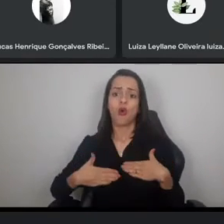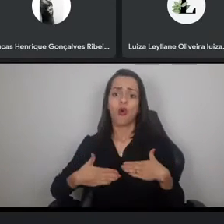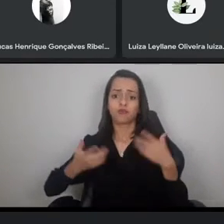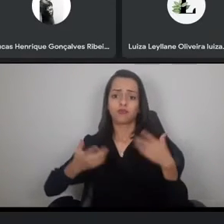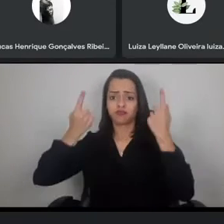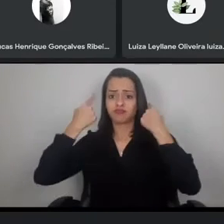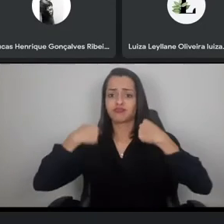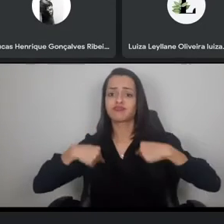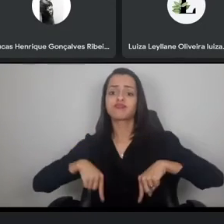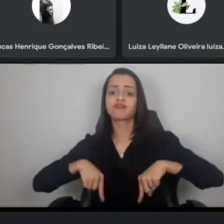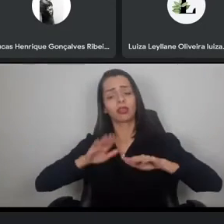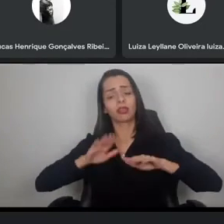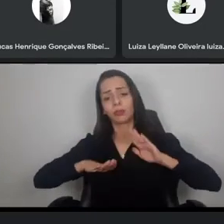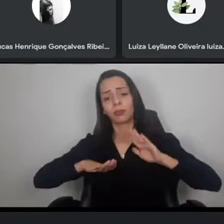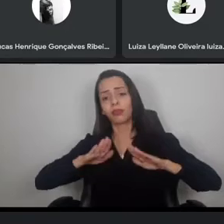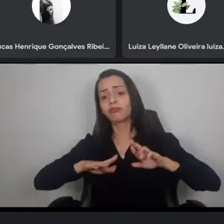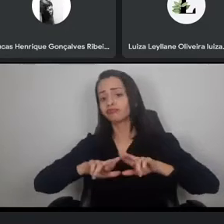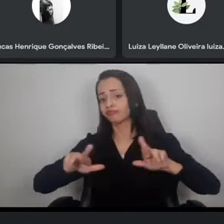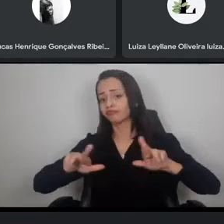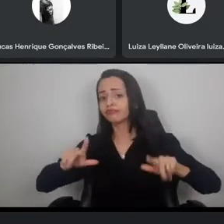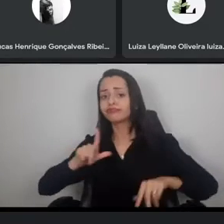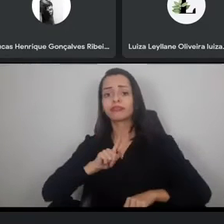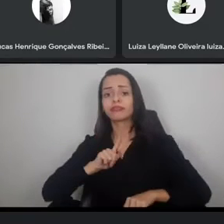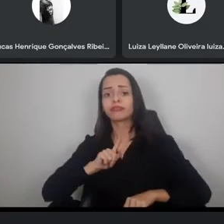da situação.